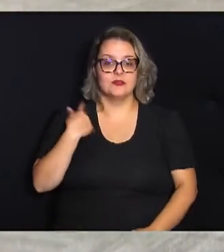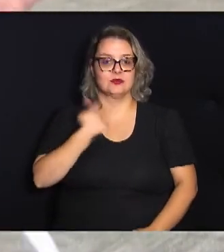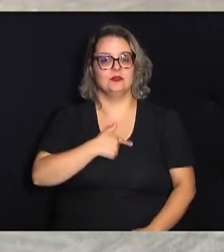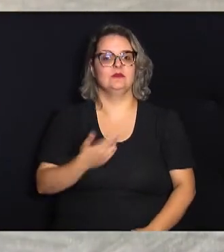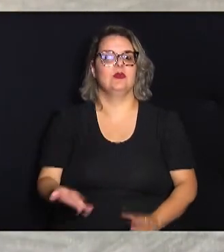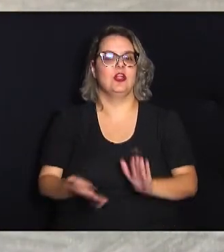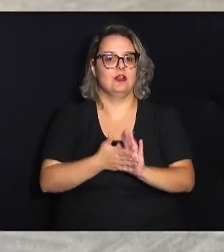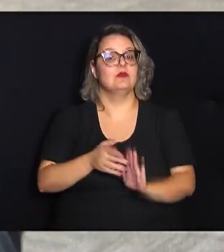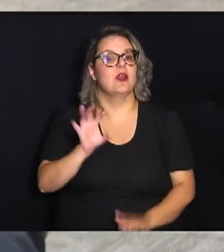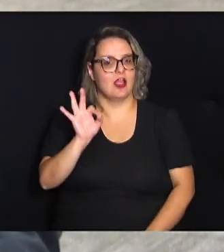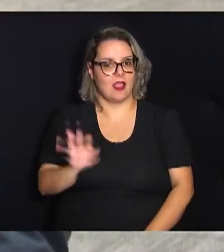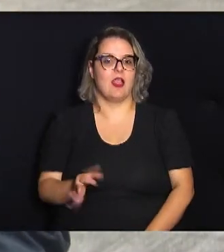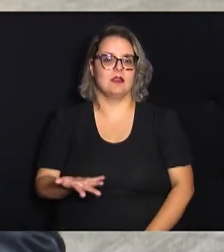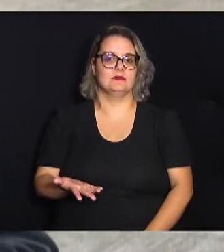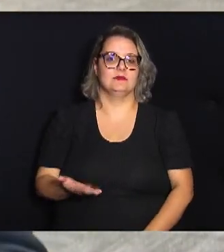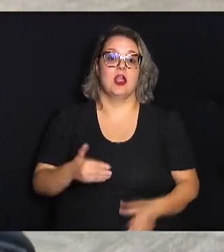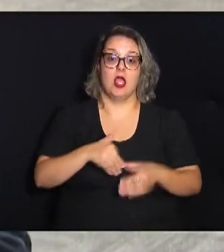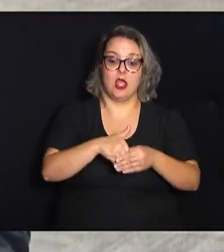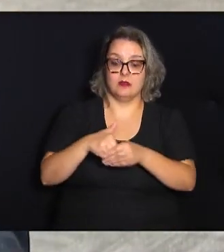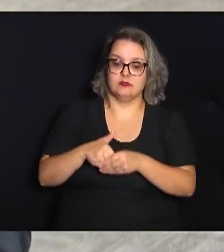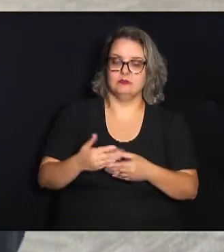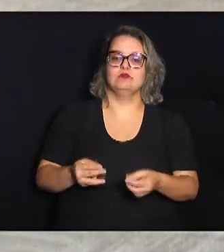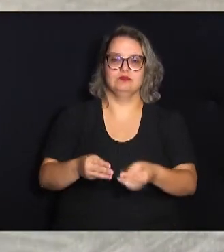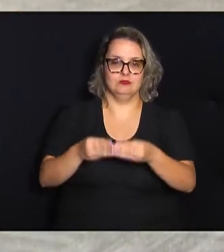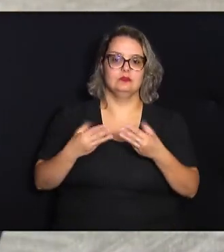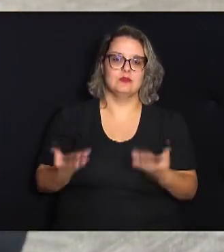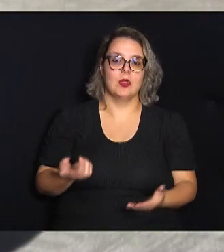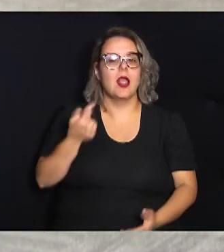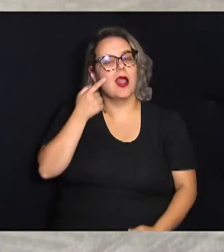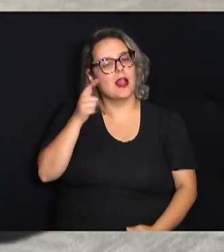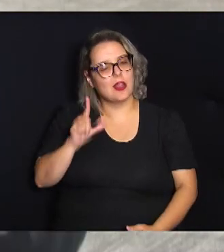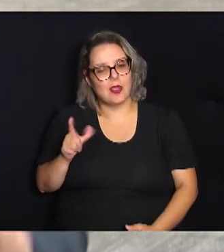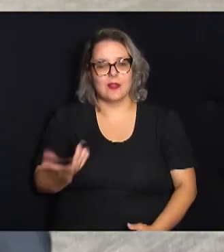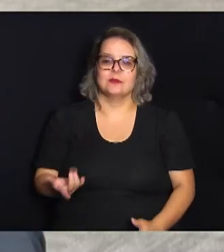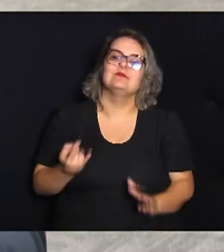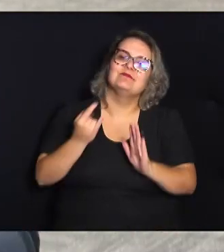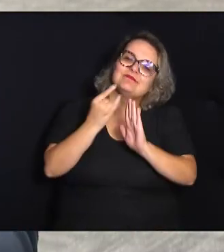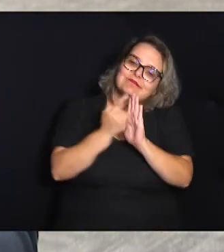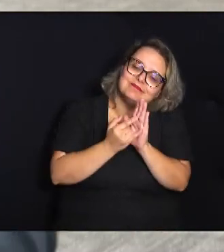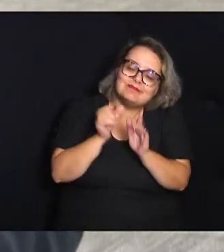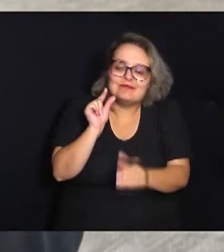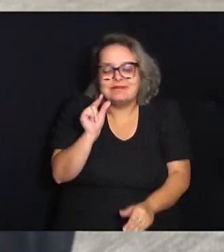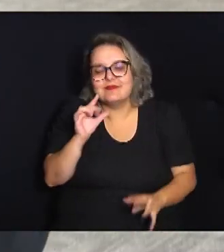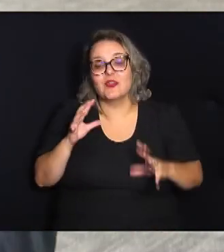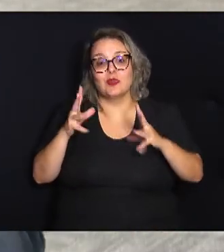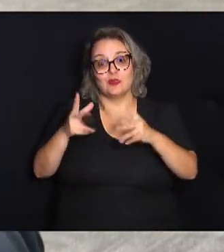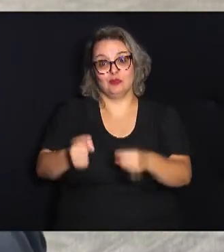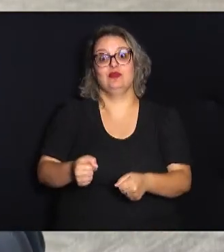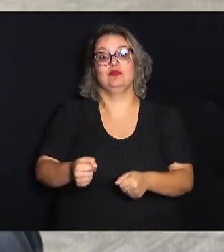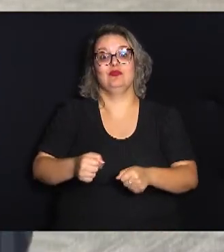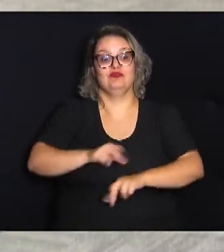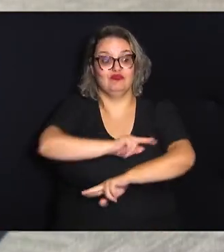esta, a moção será votada, é claro que é apenas um documentinho dentro do todo, mas é a